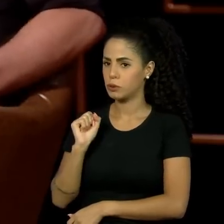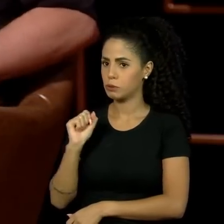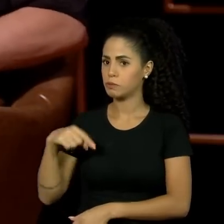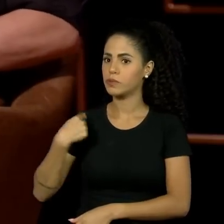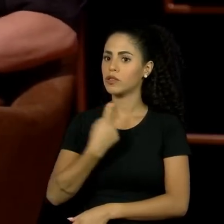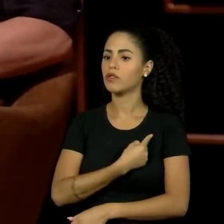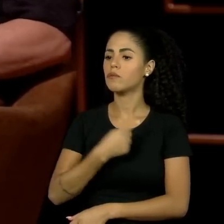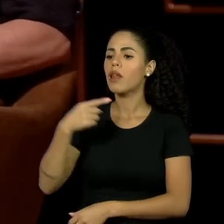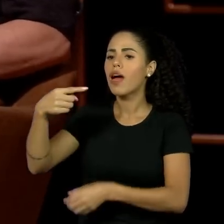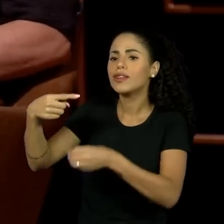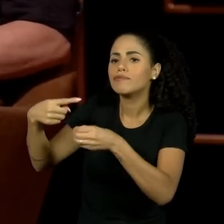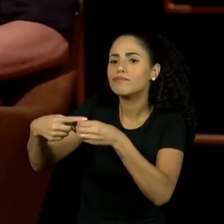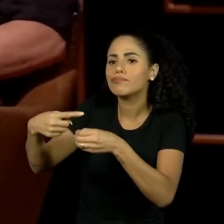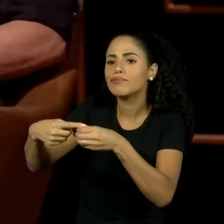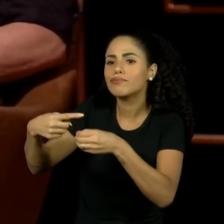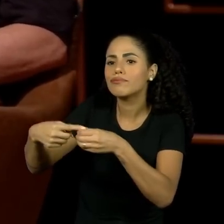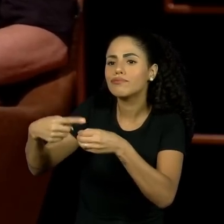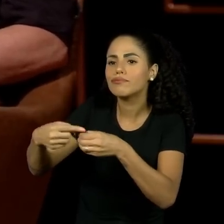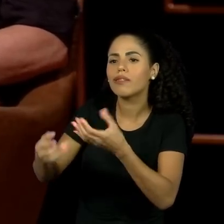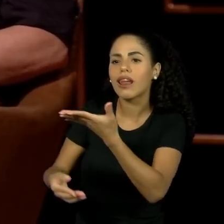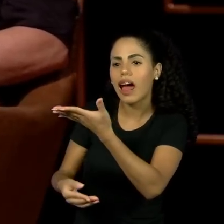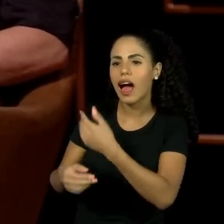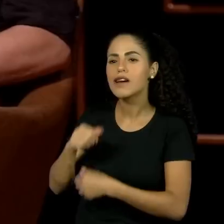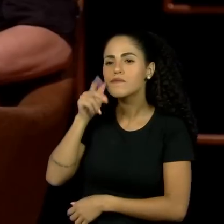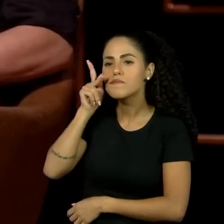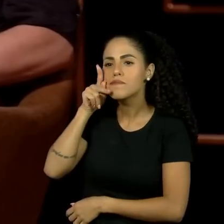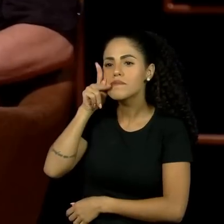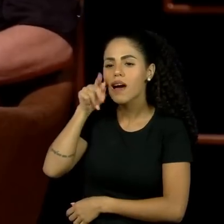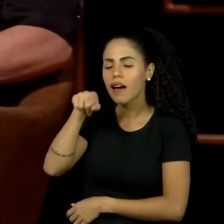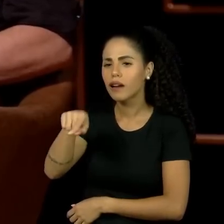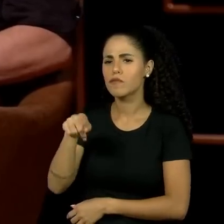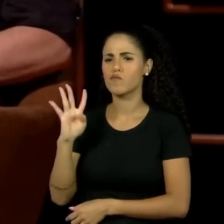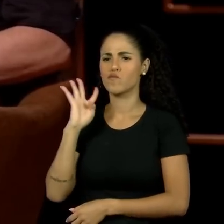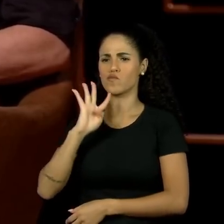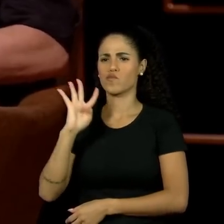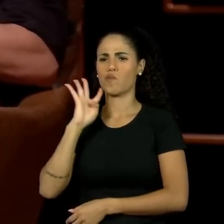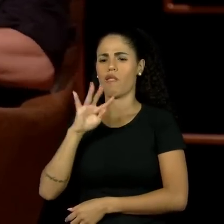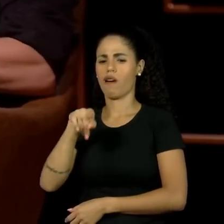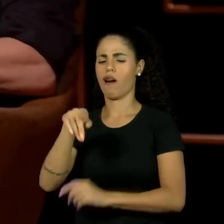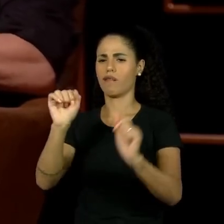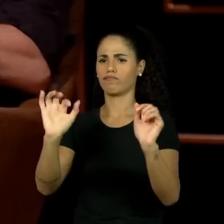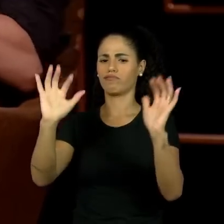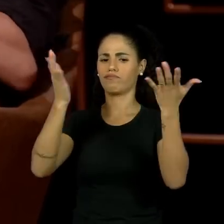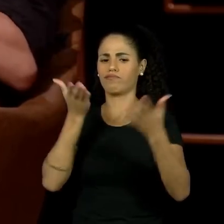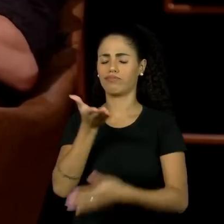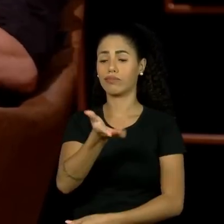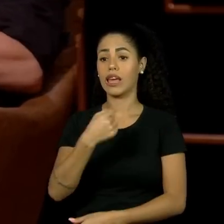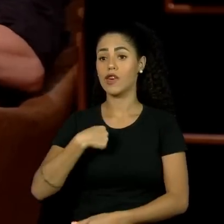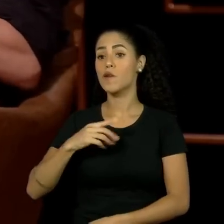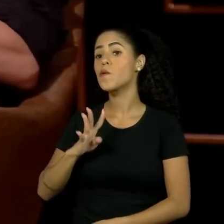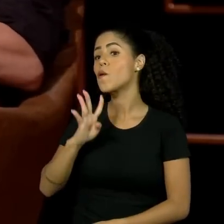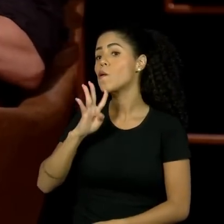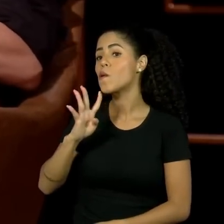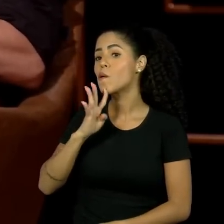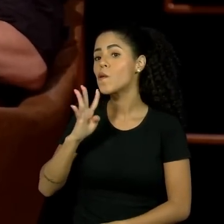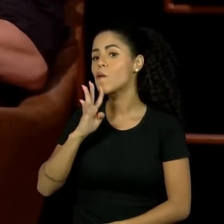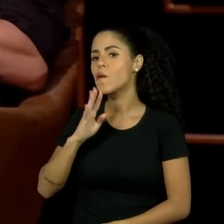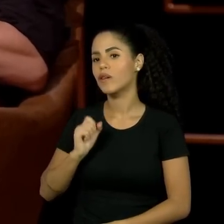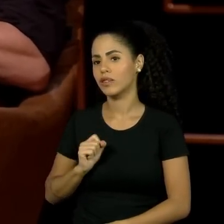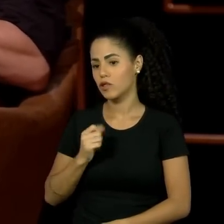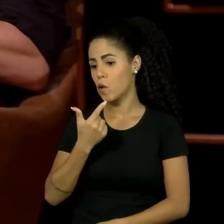lá no interior da Paraíba num festival de arte muito legal. E lá eu conheci o Luiz